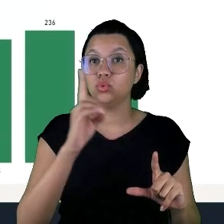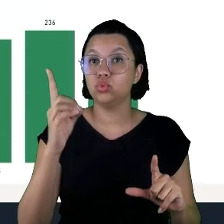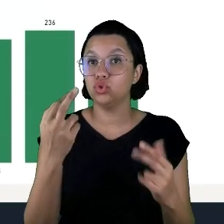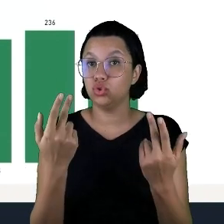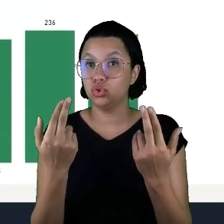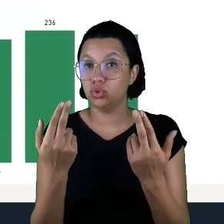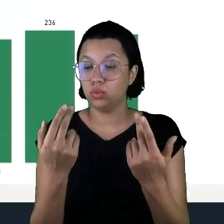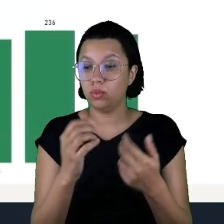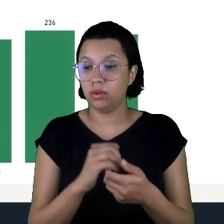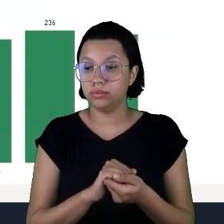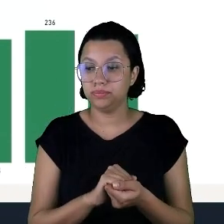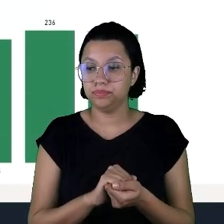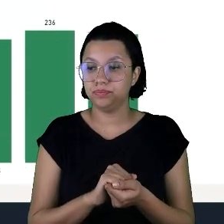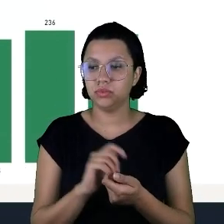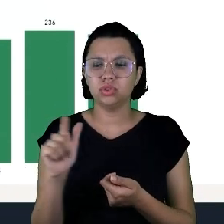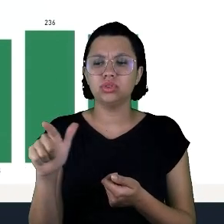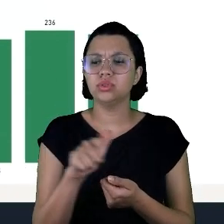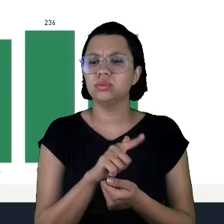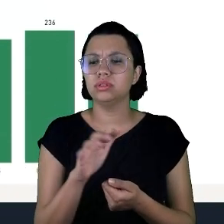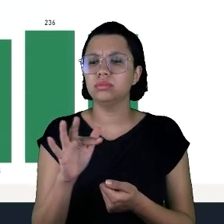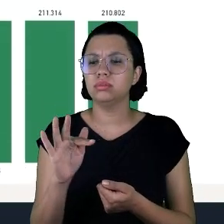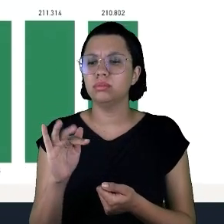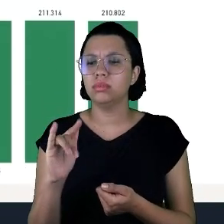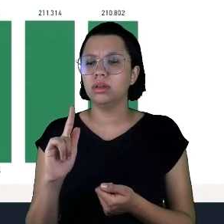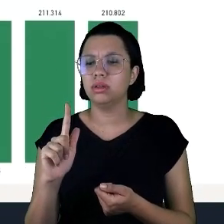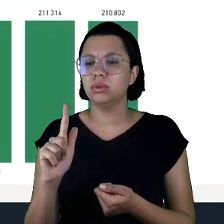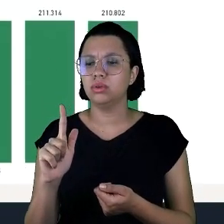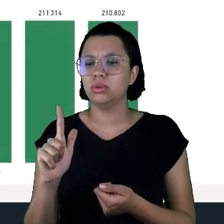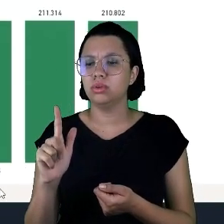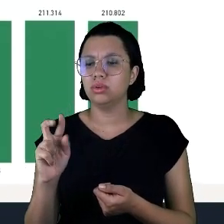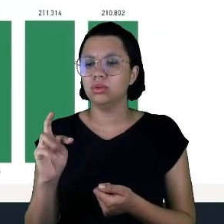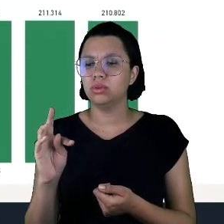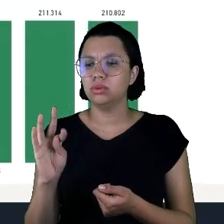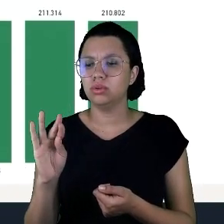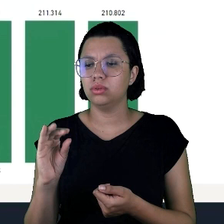nós tínhamos... Deixa eu limpar os filtros aqui.